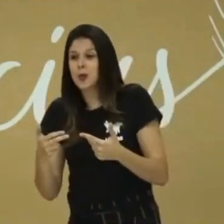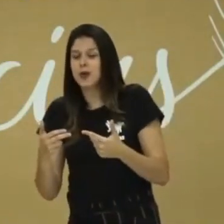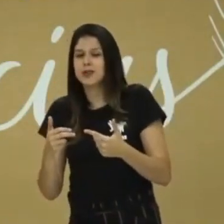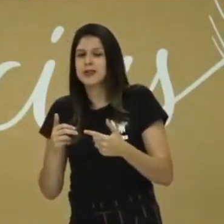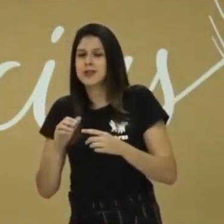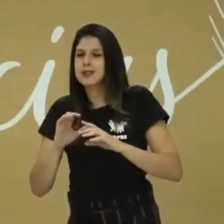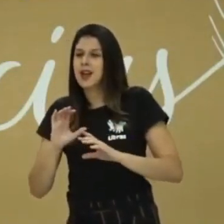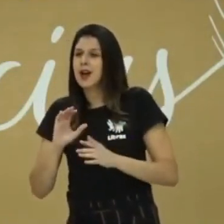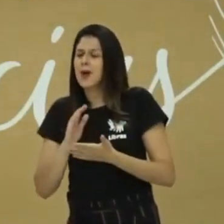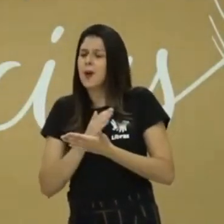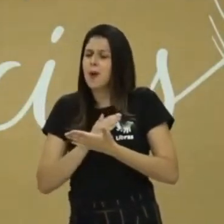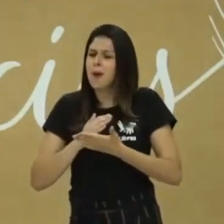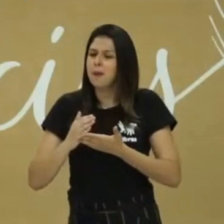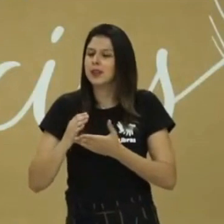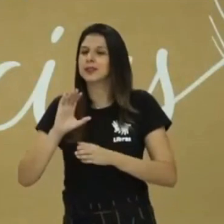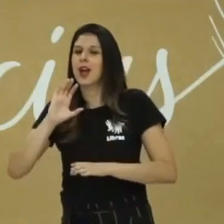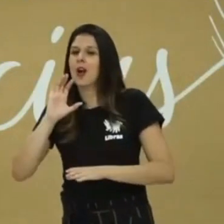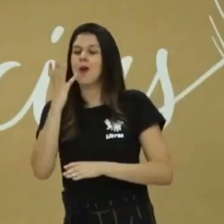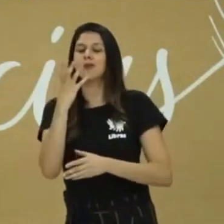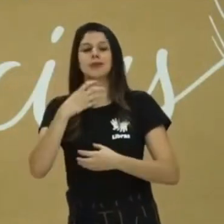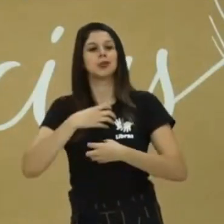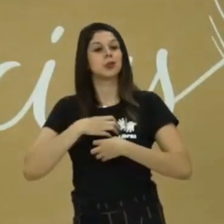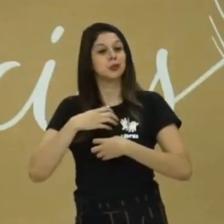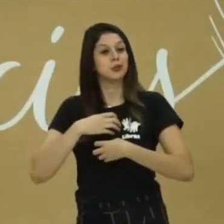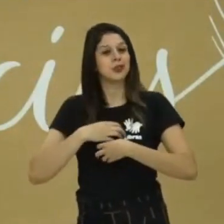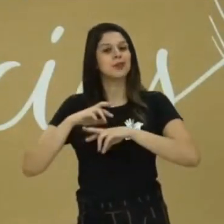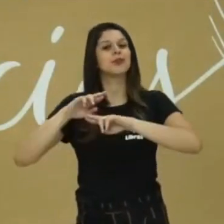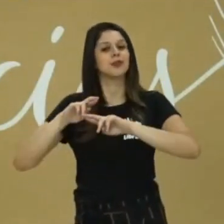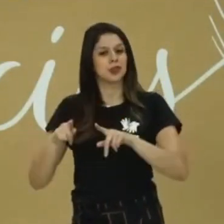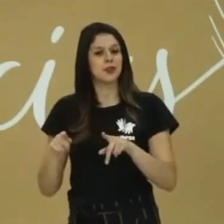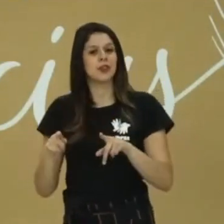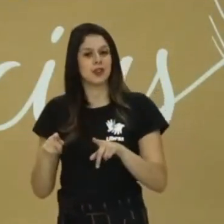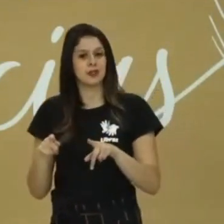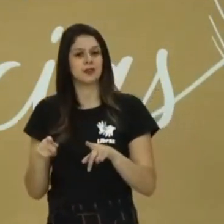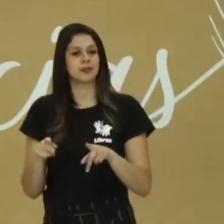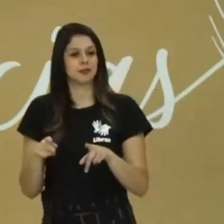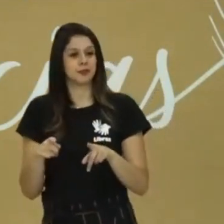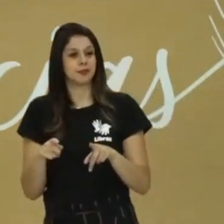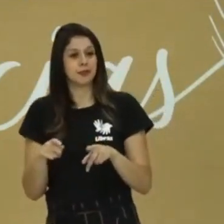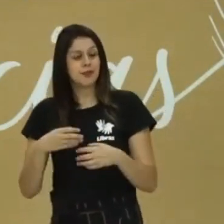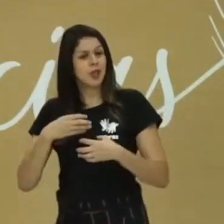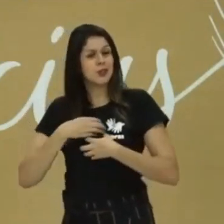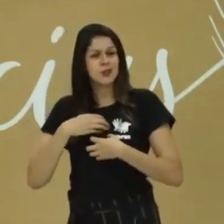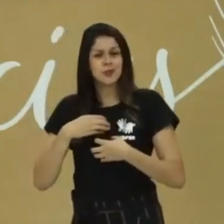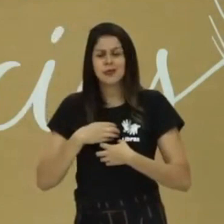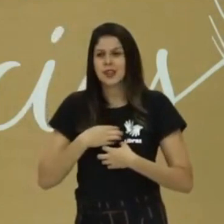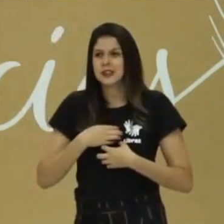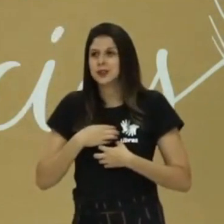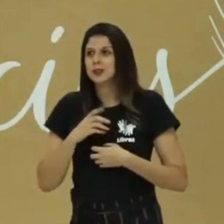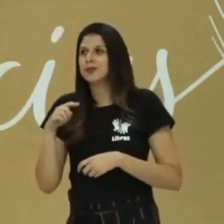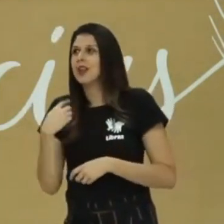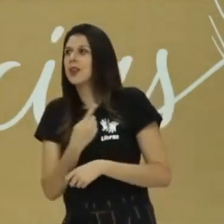desse tabuleiro Global se movimentarem de uma forma tão diferente é de uma forma tão